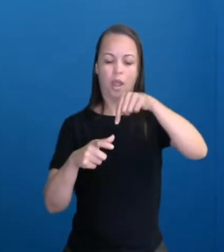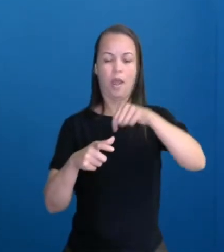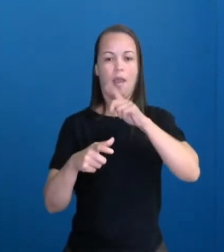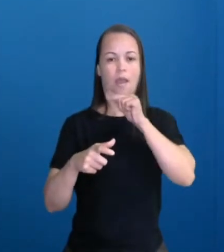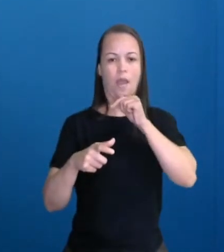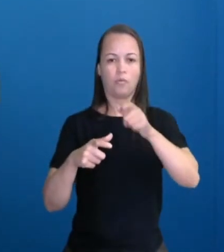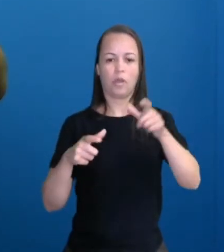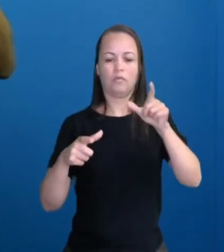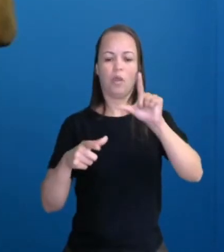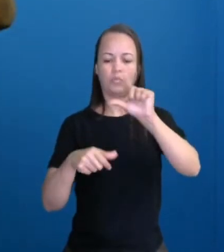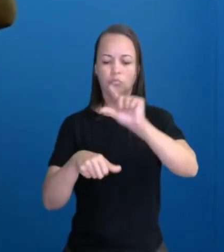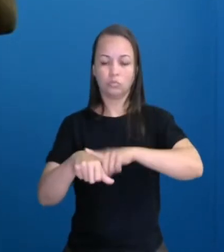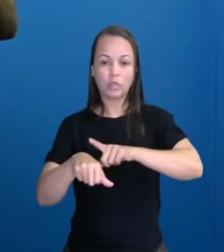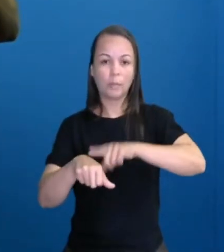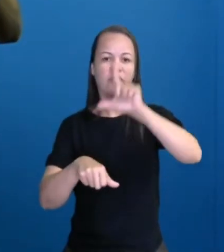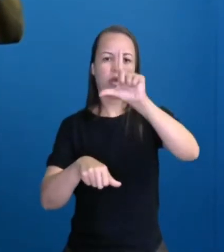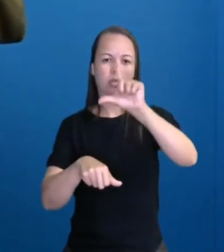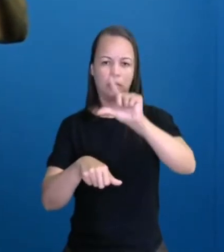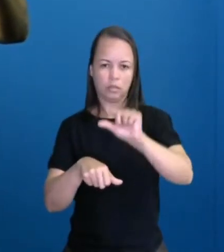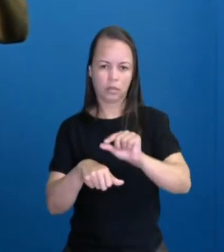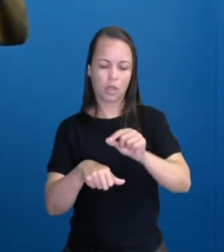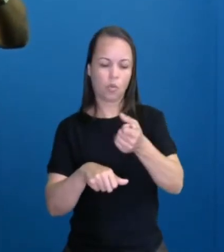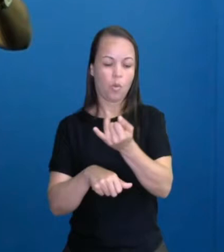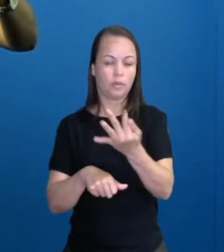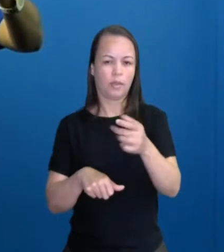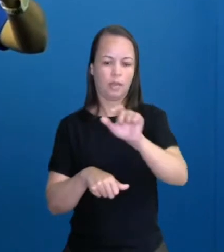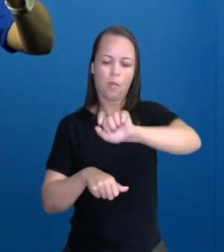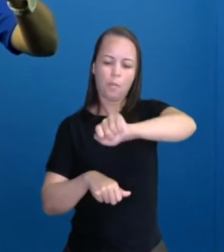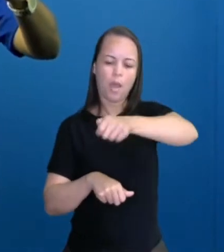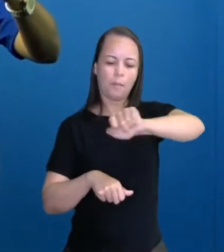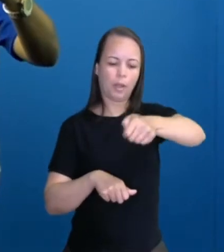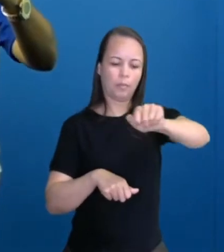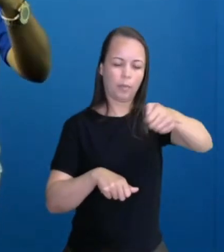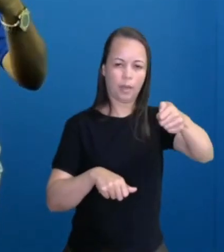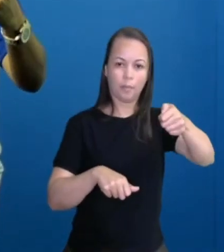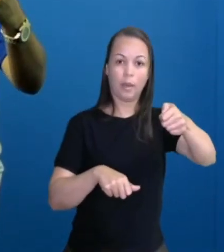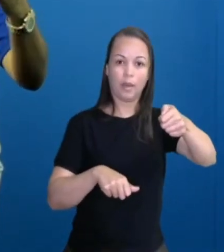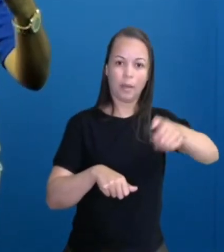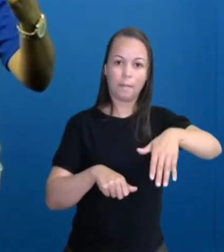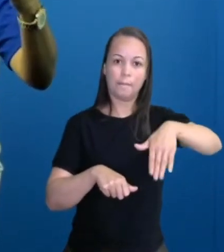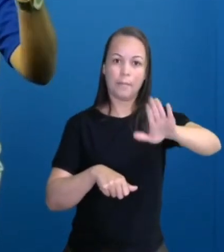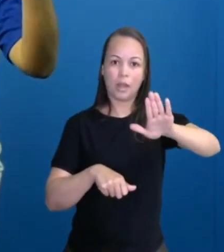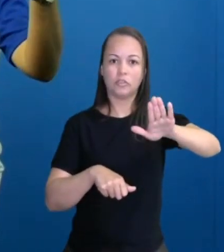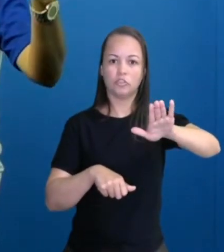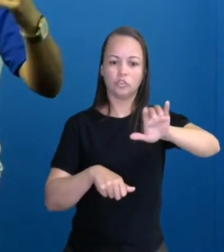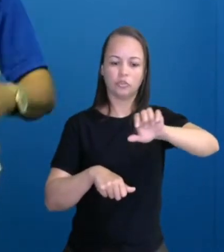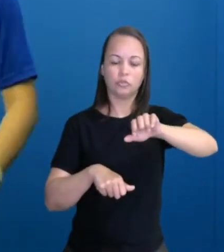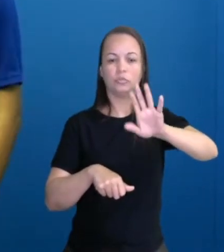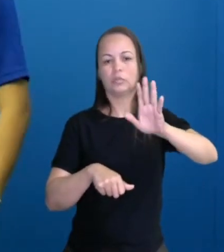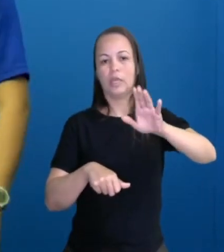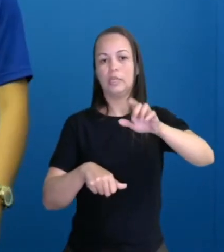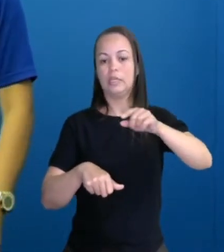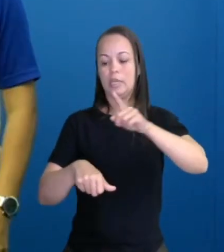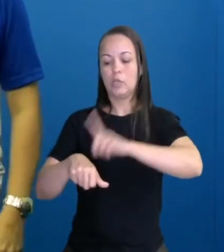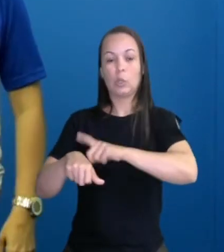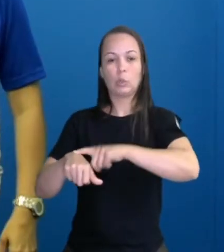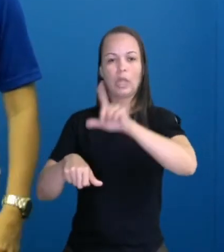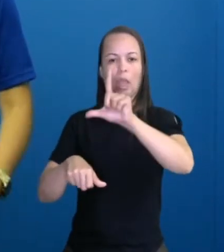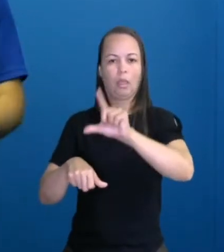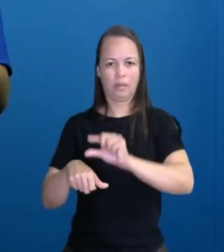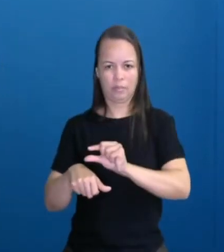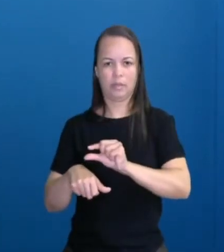irá diminuir. Ao aumentar a quantidade de torneiras, você vai ter menos tempo para encher o